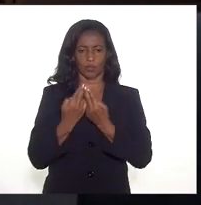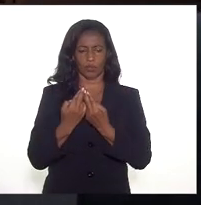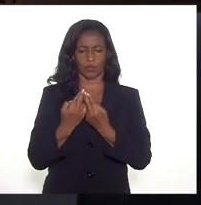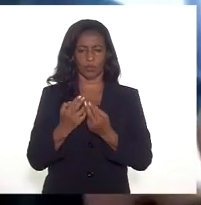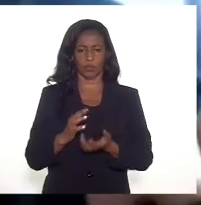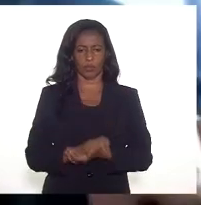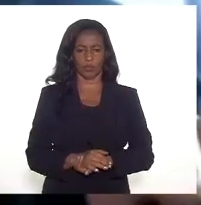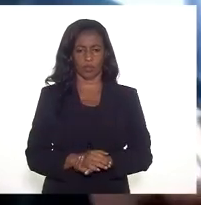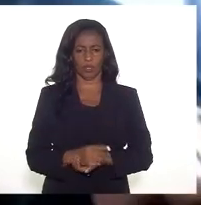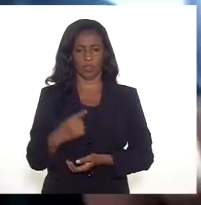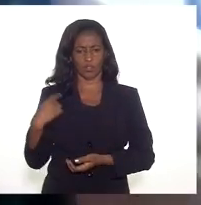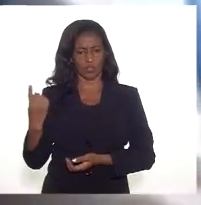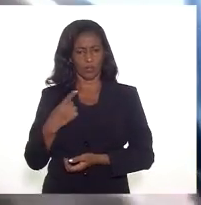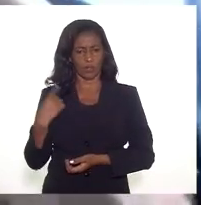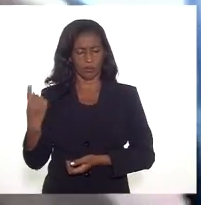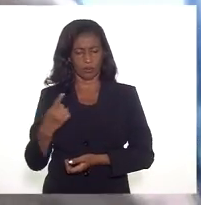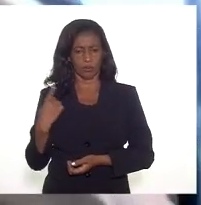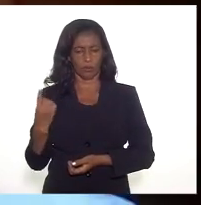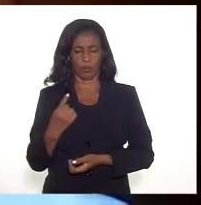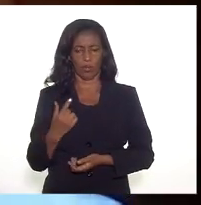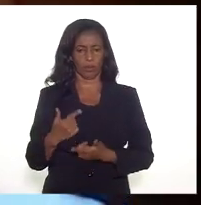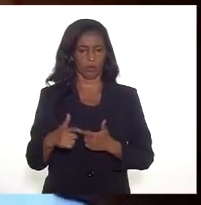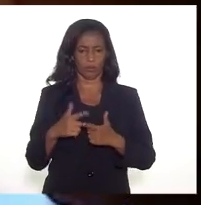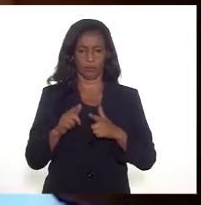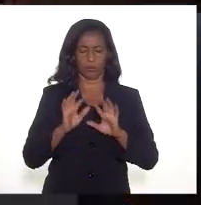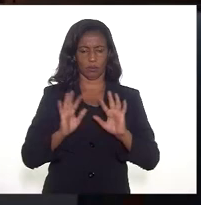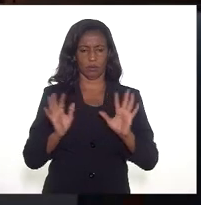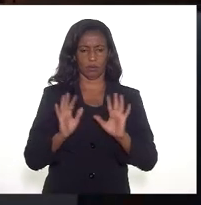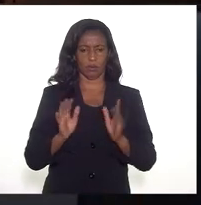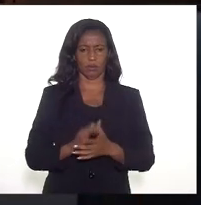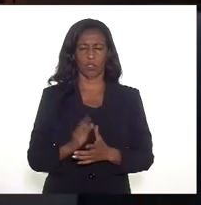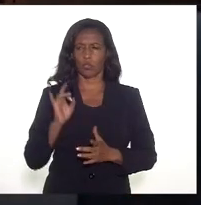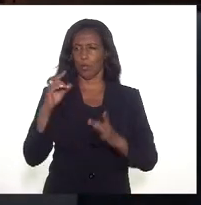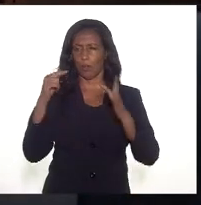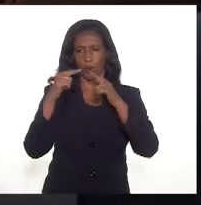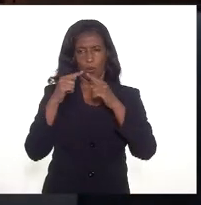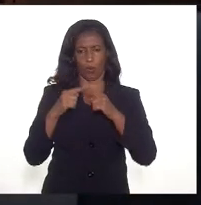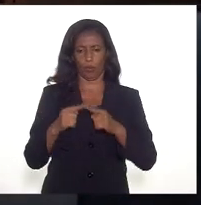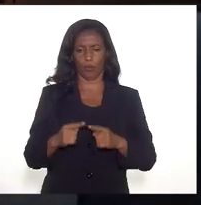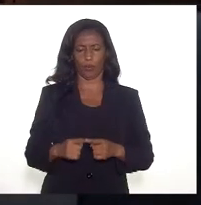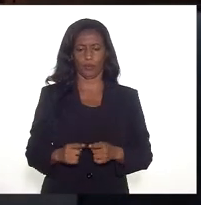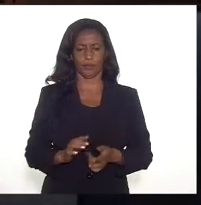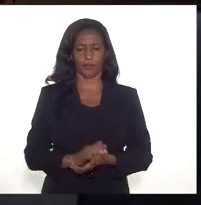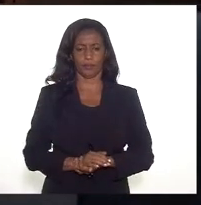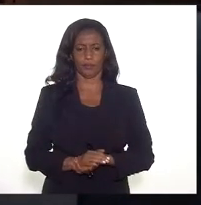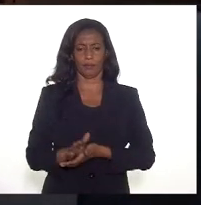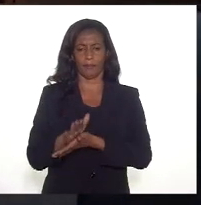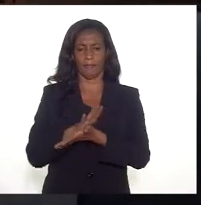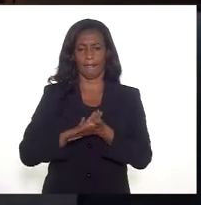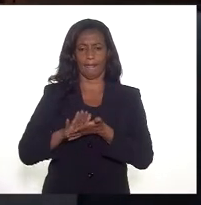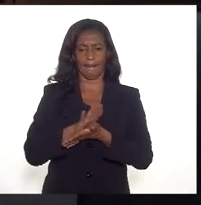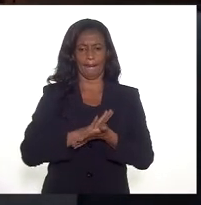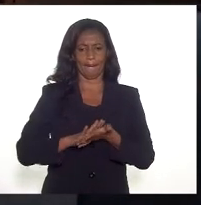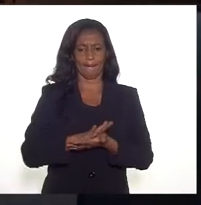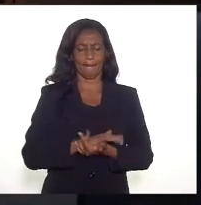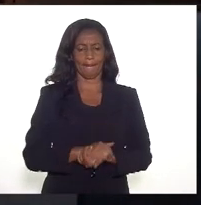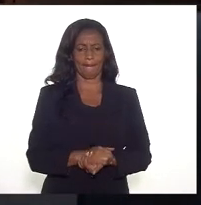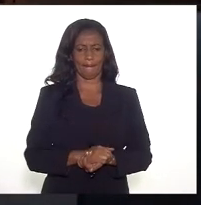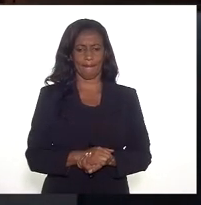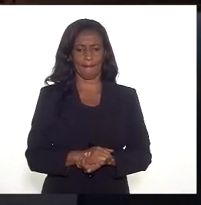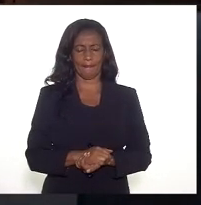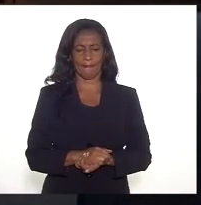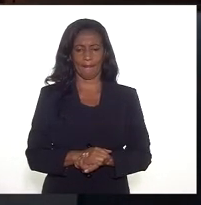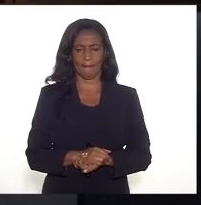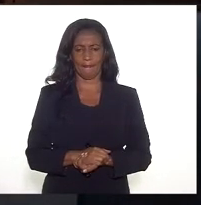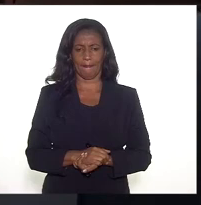nosso. A gente faz com o nosso também, tem problema. Ok. Só para combinar, né? Sem problema. Nada mais... Só esses dois